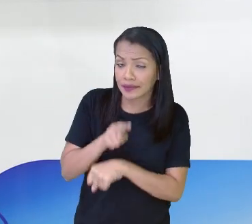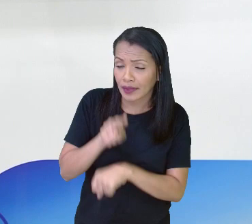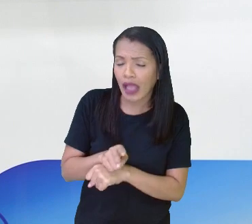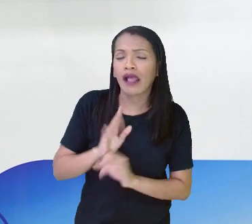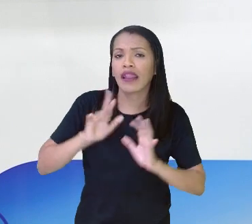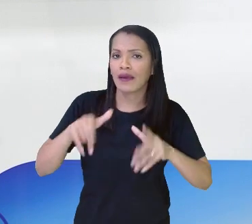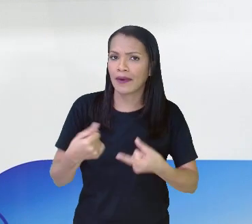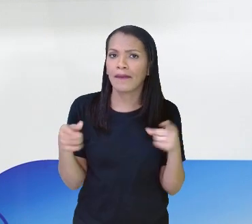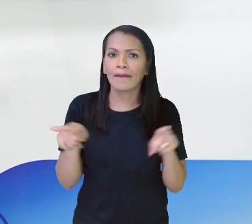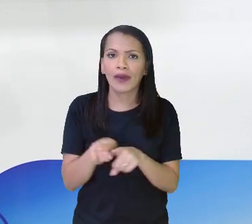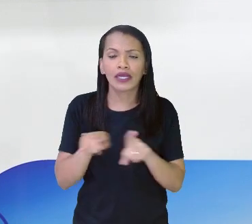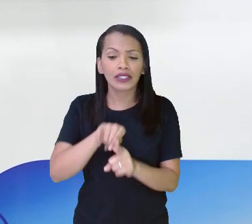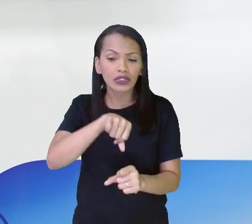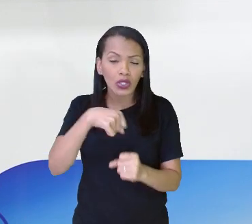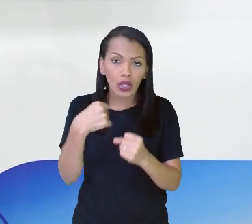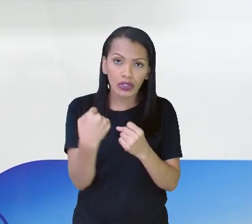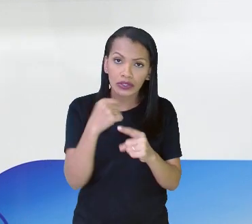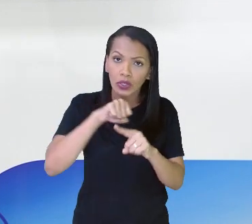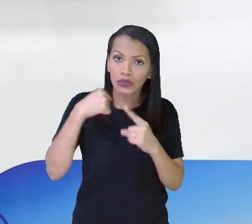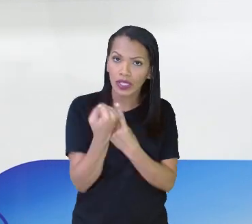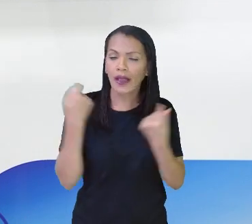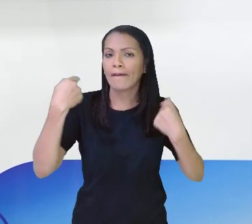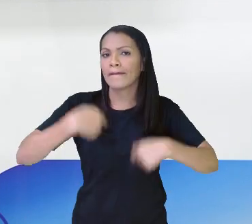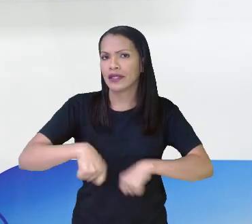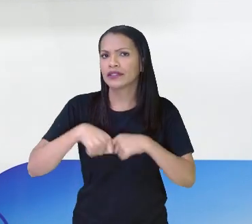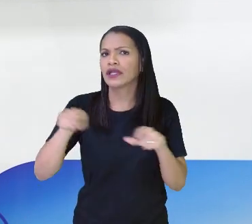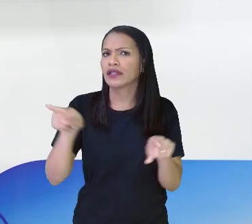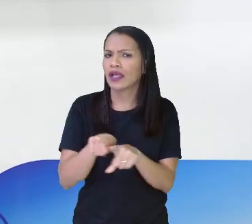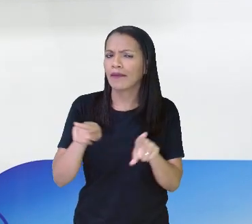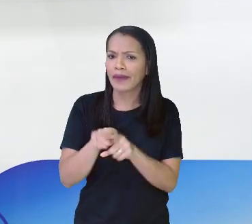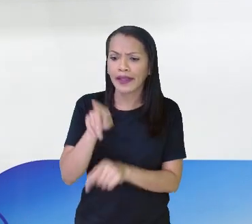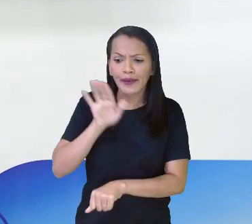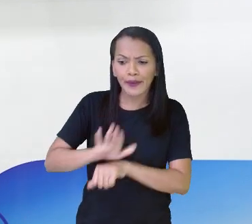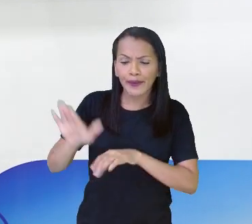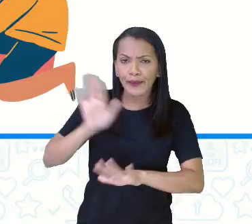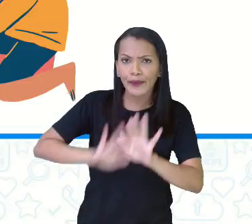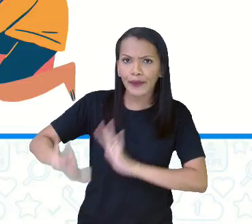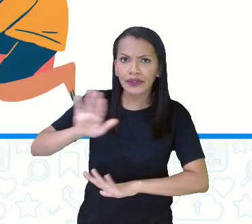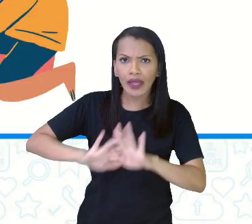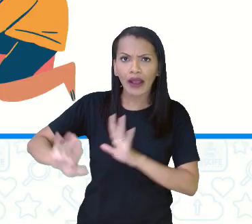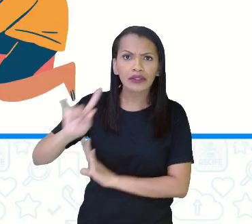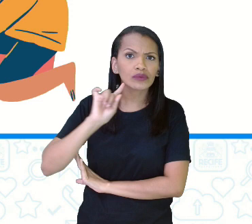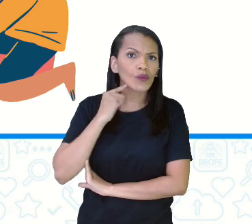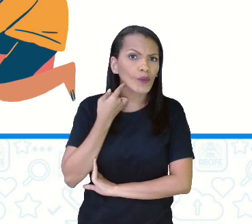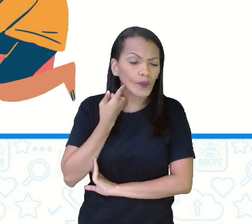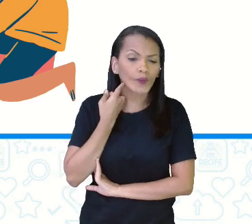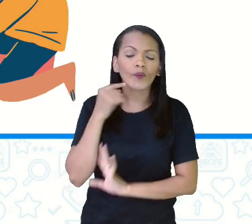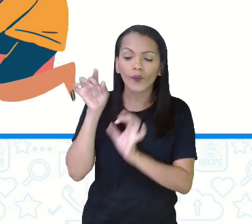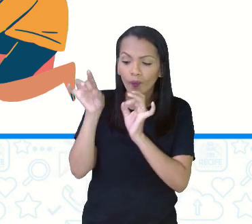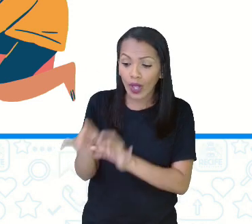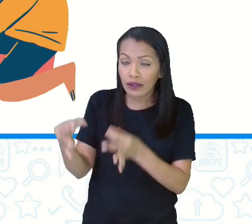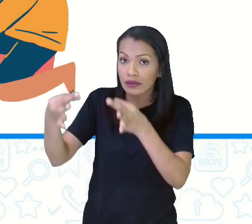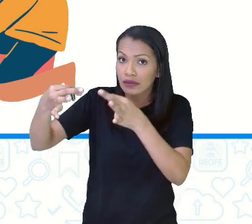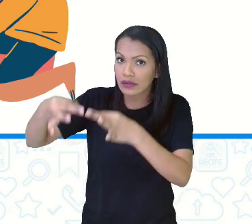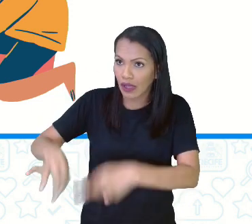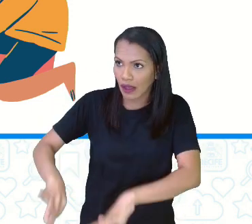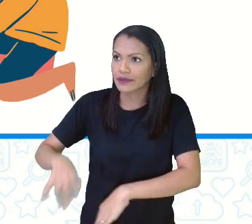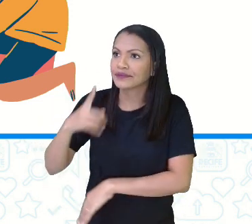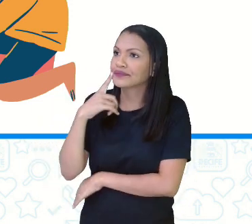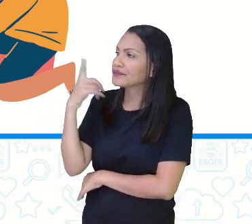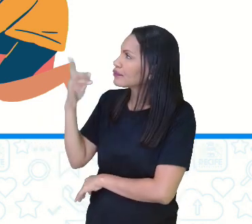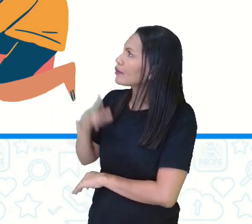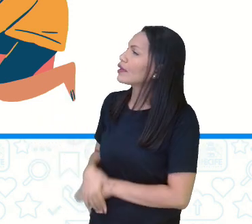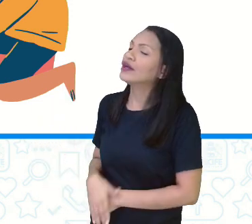precisa fazer a sua parte, tá certo? Então fica aí a dica. Por que nós devemos descartar o lixo corretamente? Então,